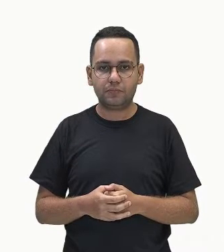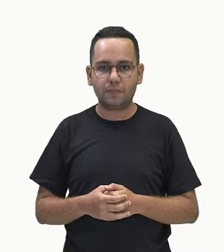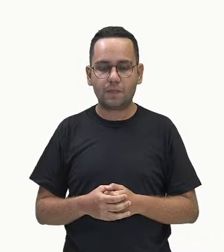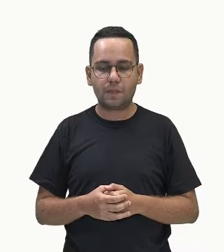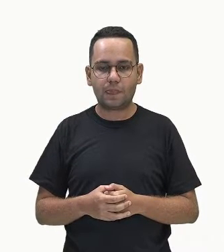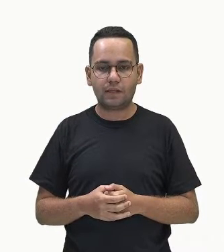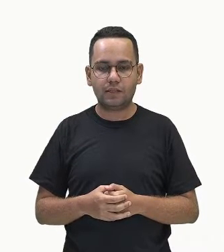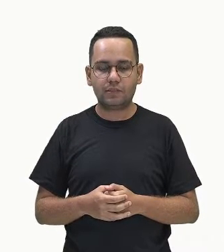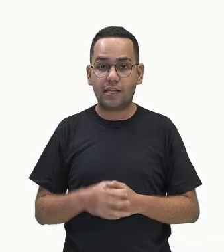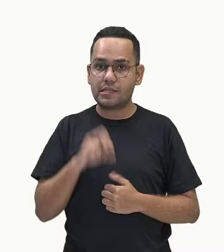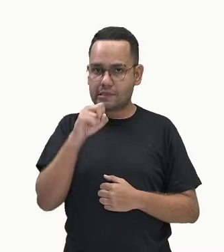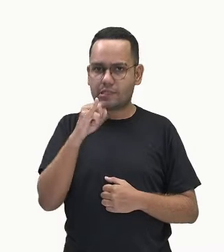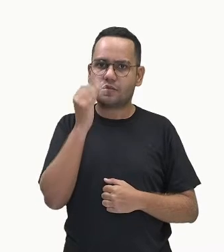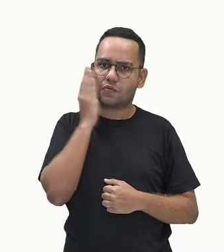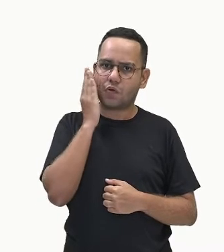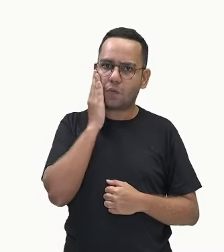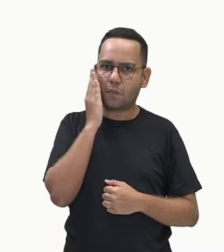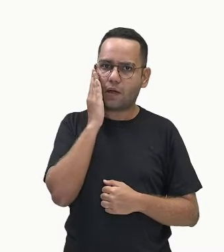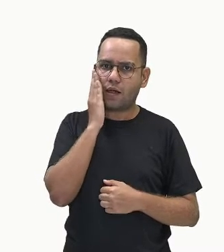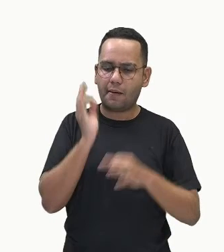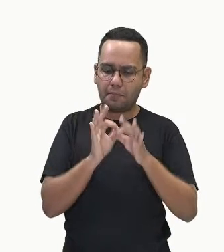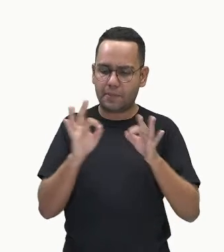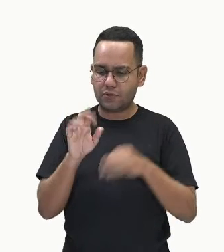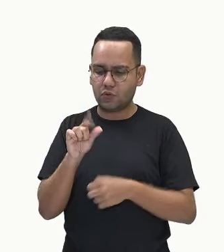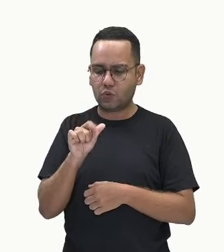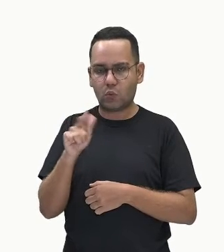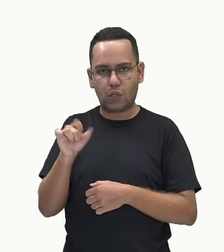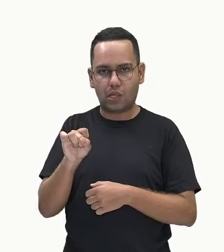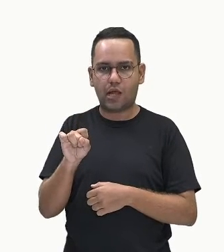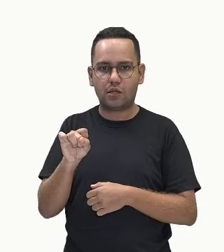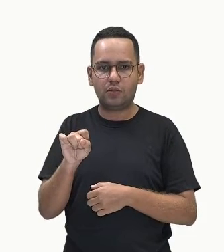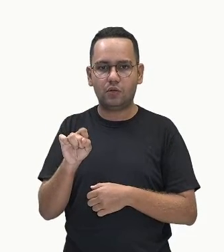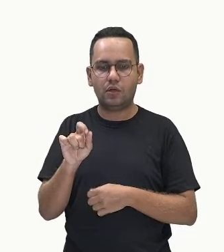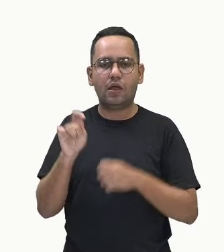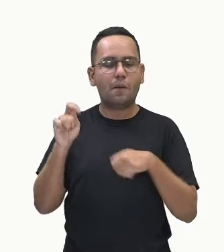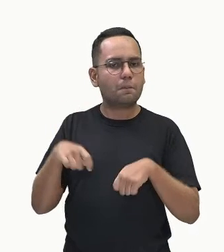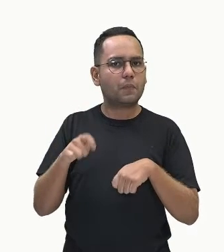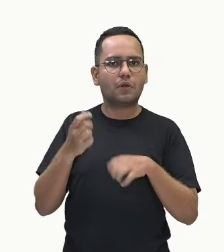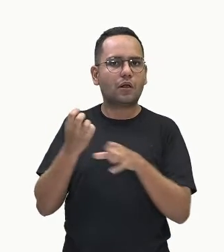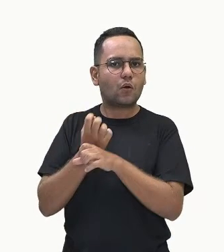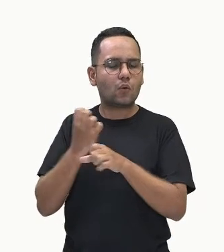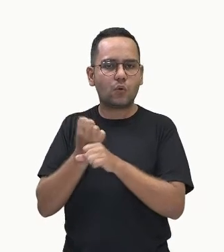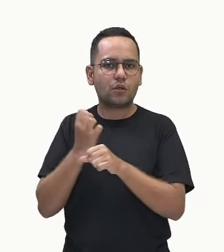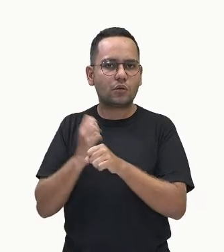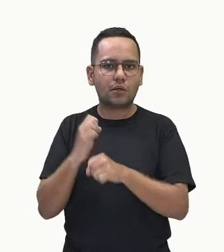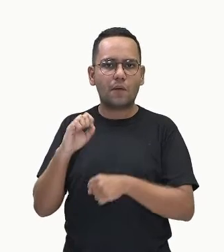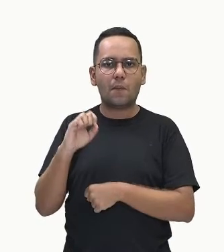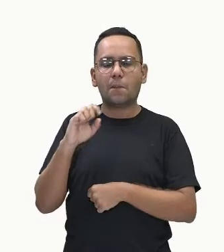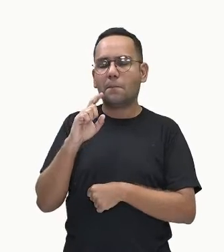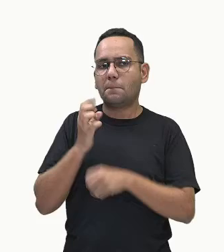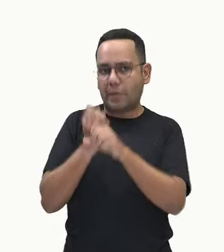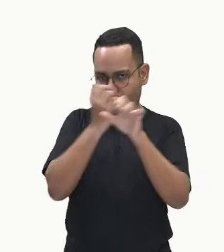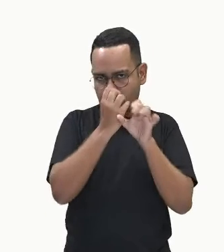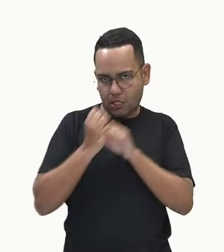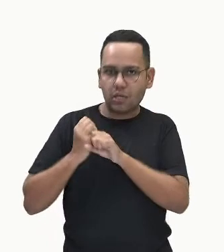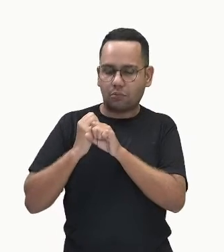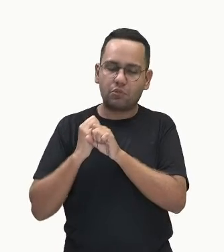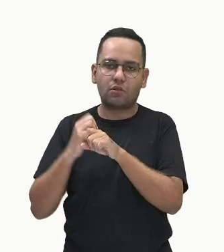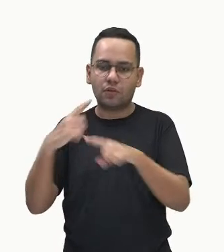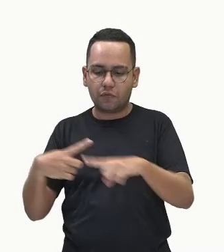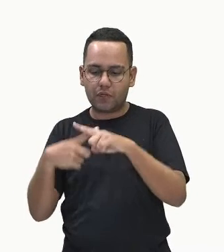medida do lado, então pronto. Eu vou aí calcular o perímetro, multiplicar pelo apótema